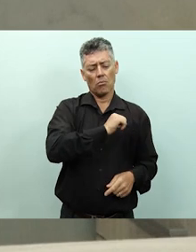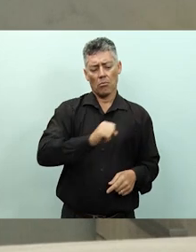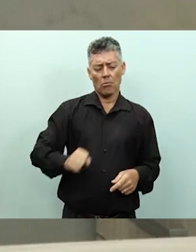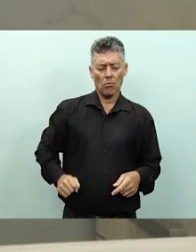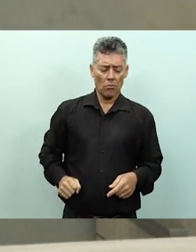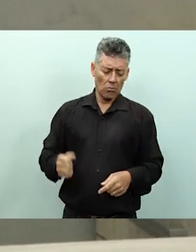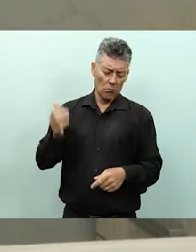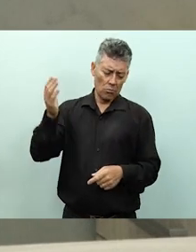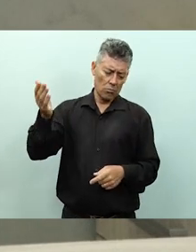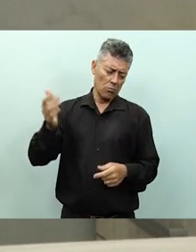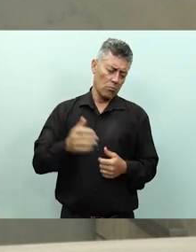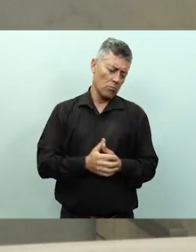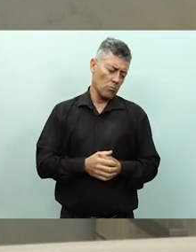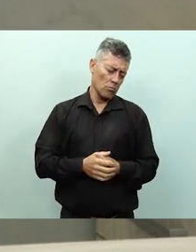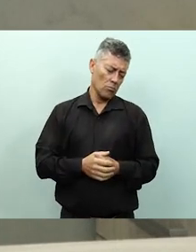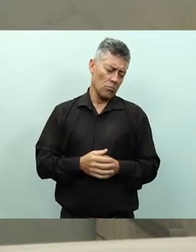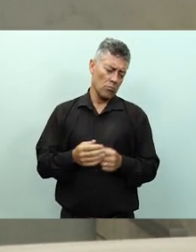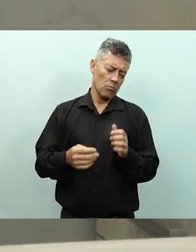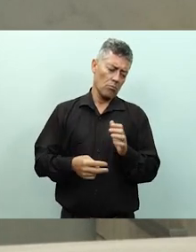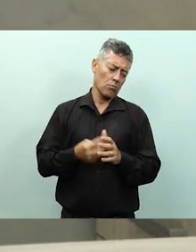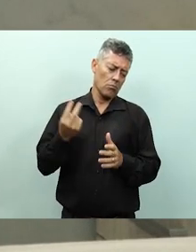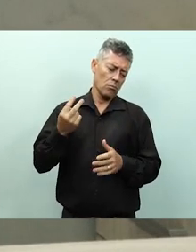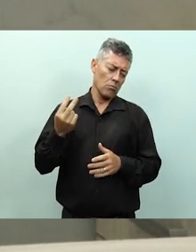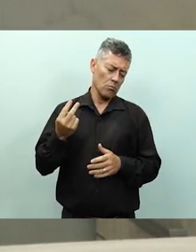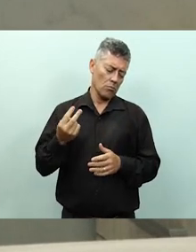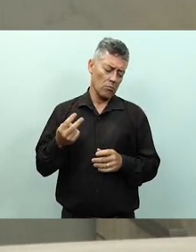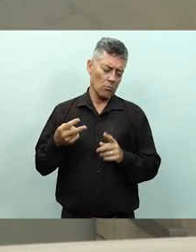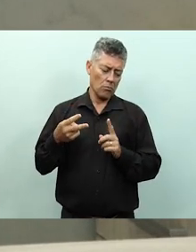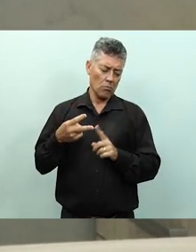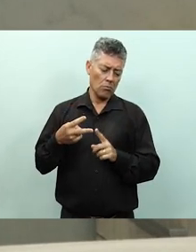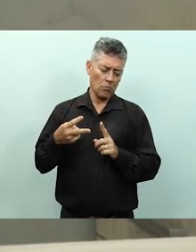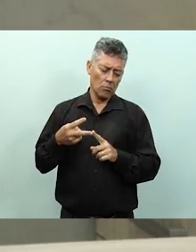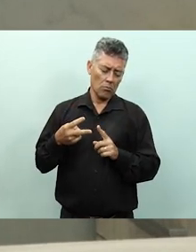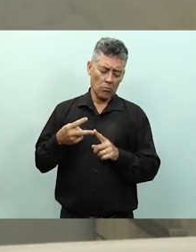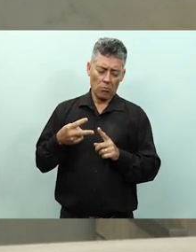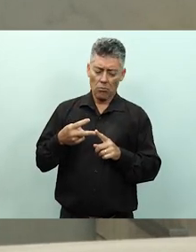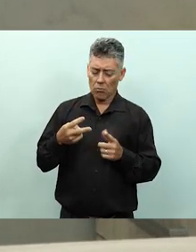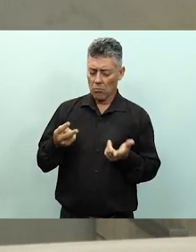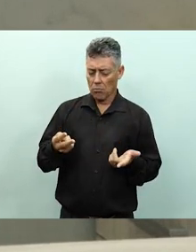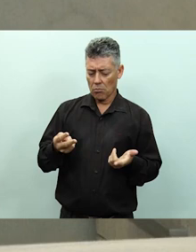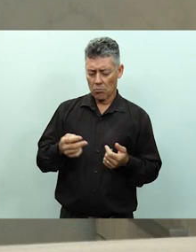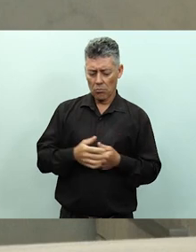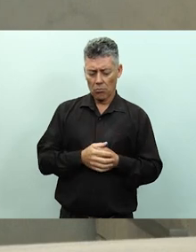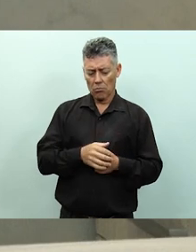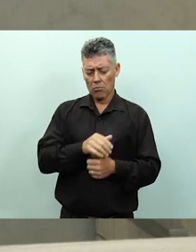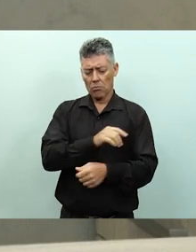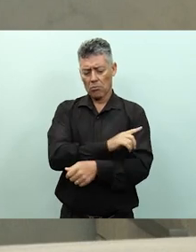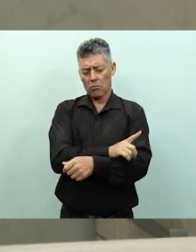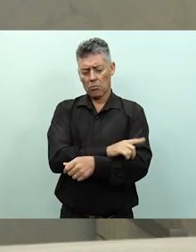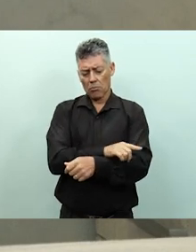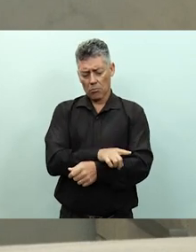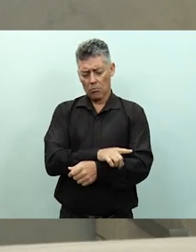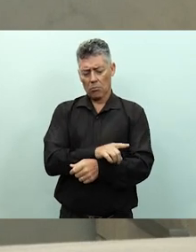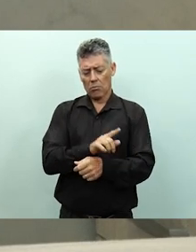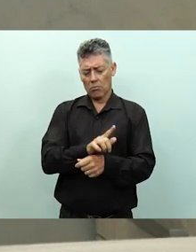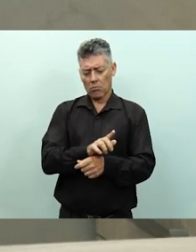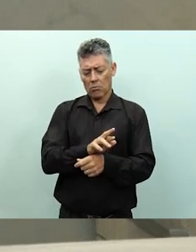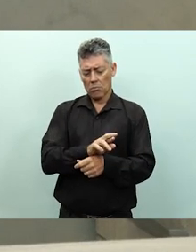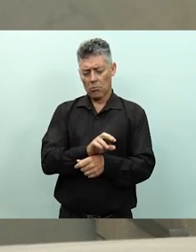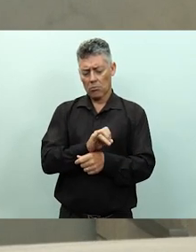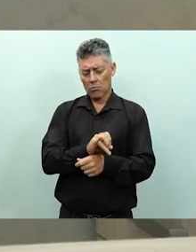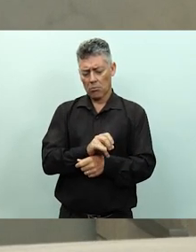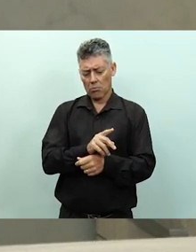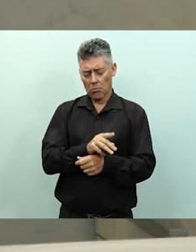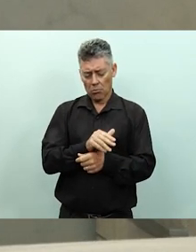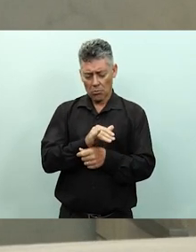dela para o Senado. E era aquela eleição de duas vagas. Então o segundo O segundo eleito foi Zé Agripino. Então,